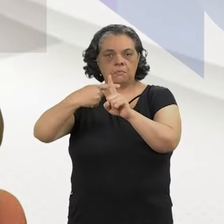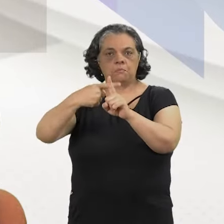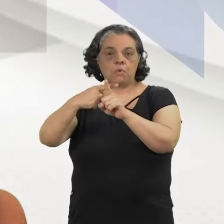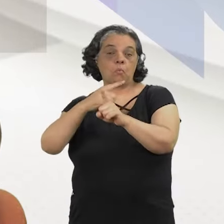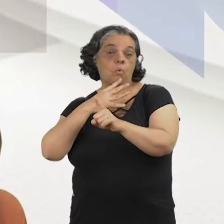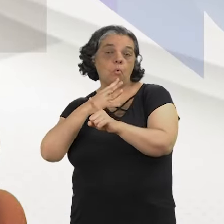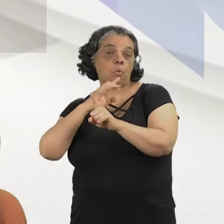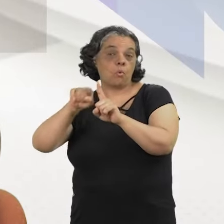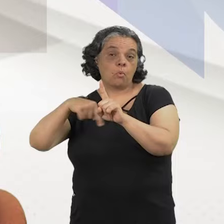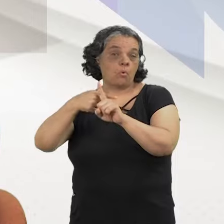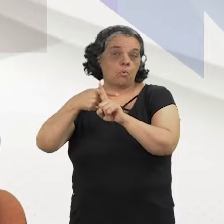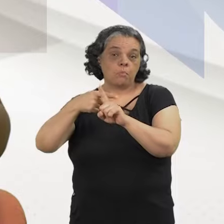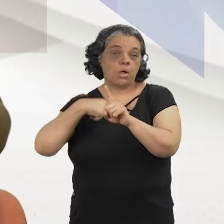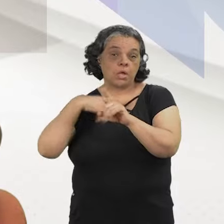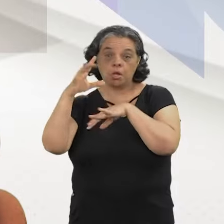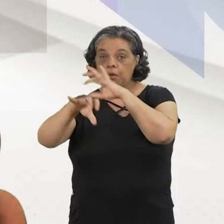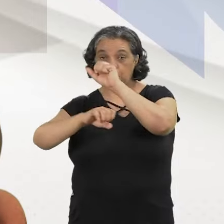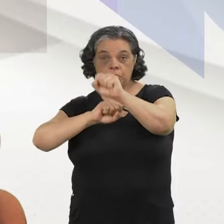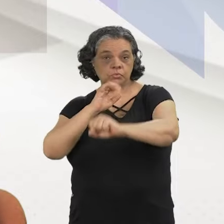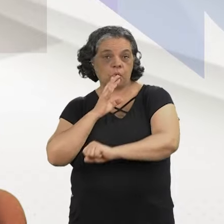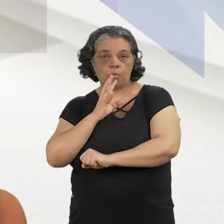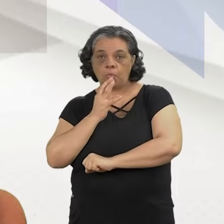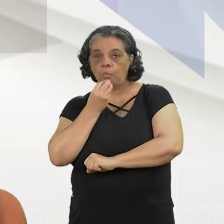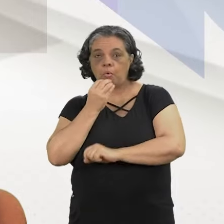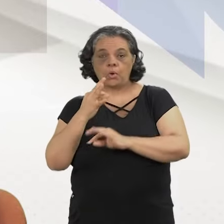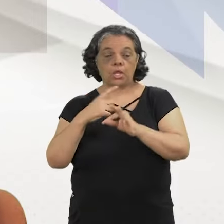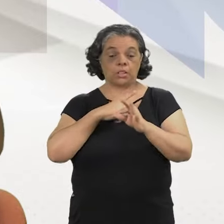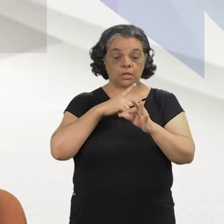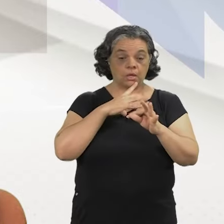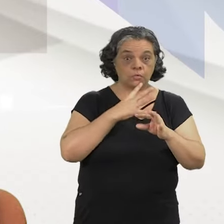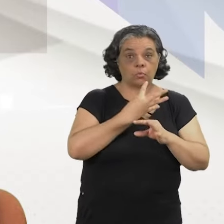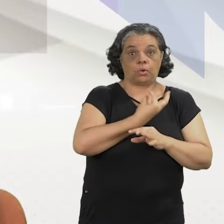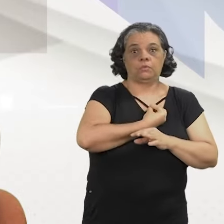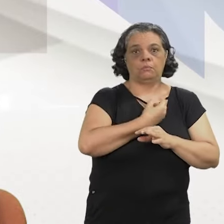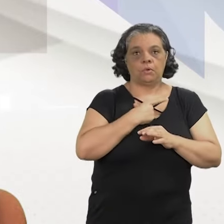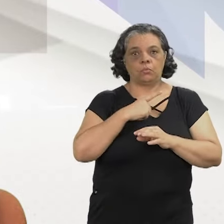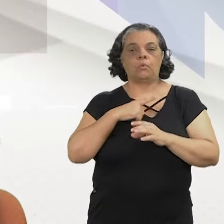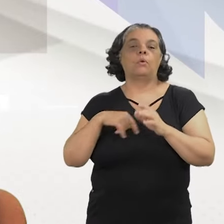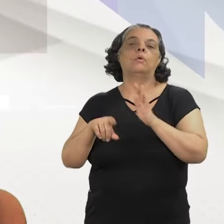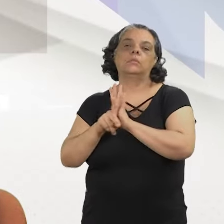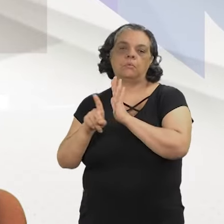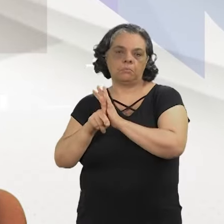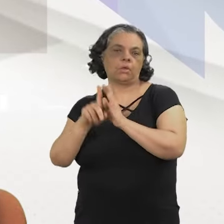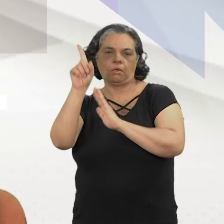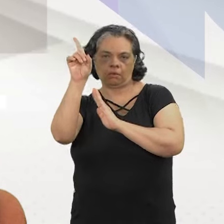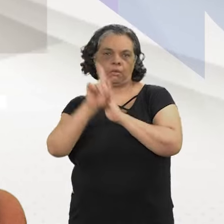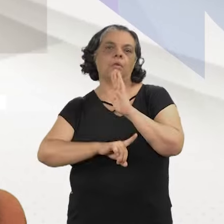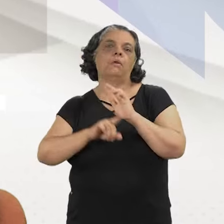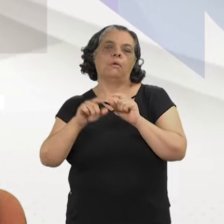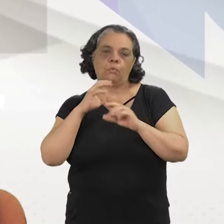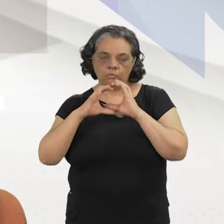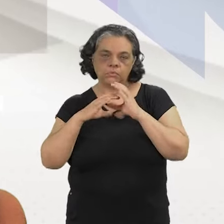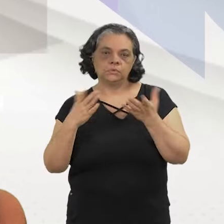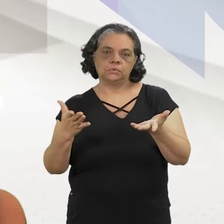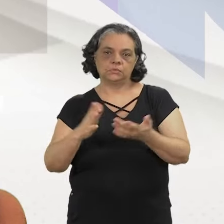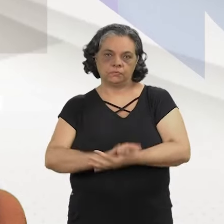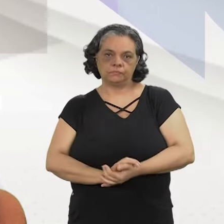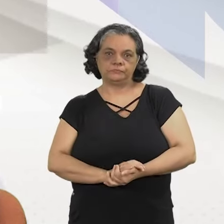mais conhecer mais e e buscar conhecimento e ter conhecimento receber esse conhecimento também é um direito também é